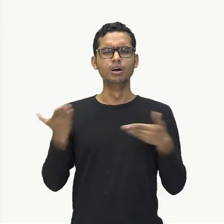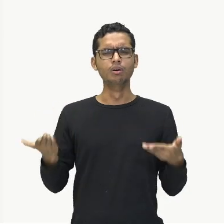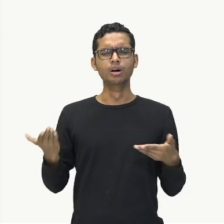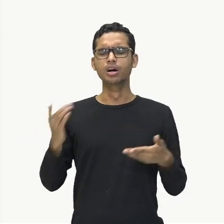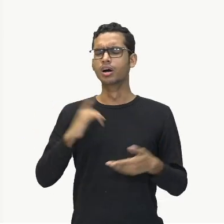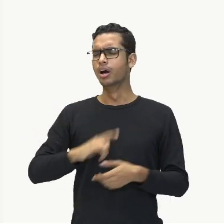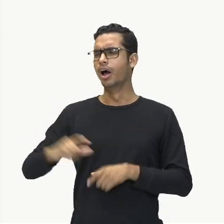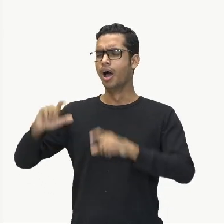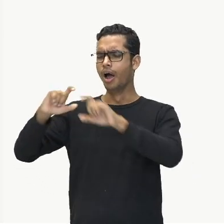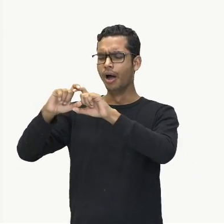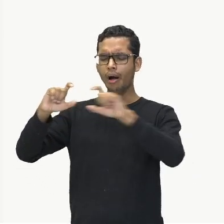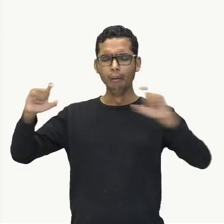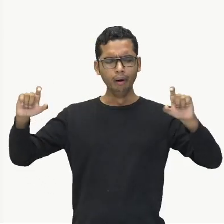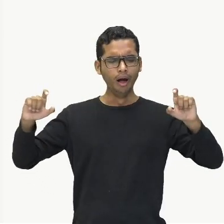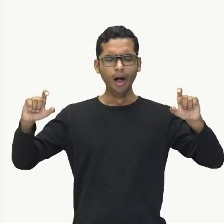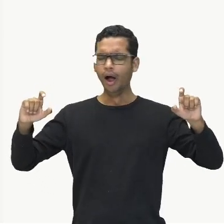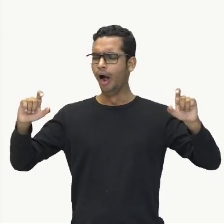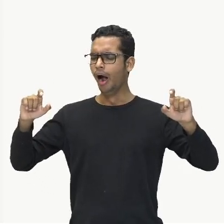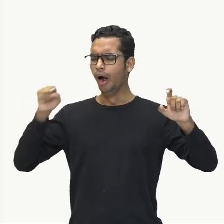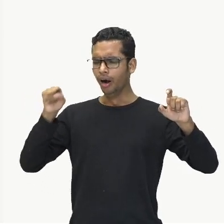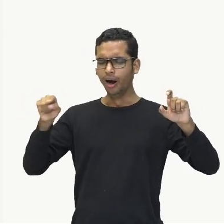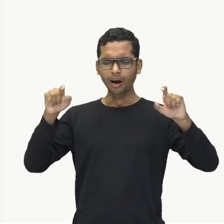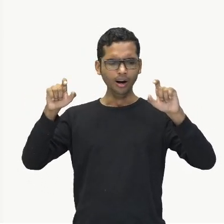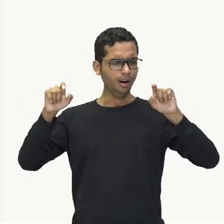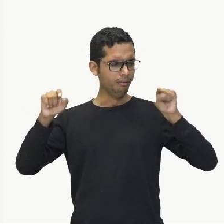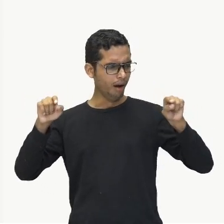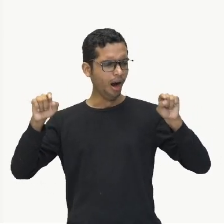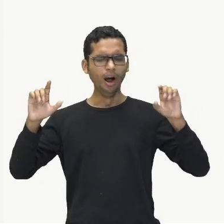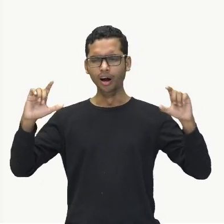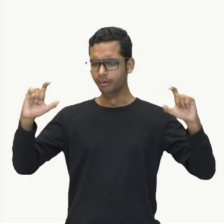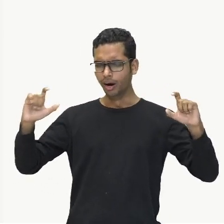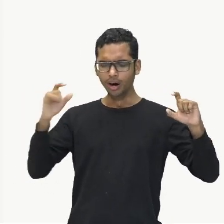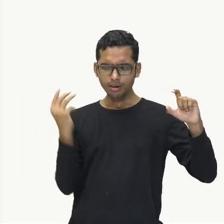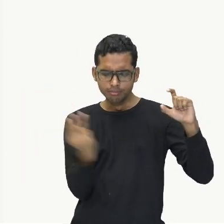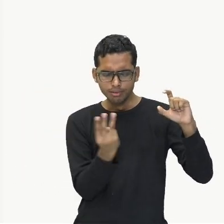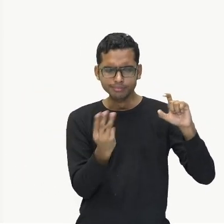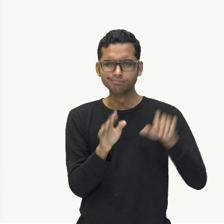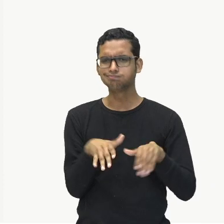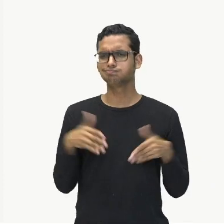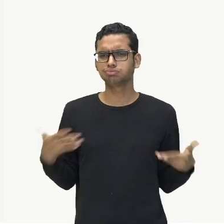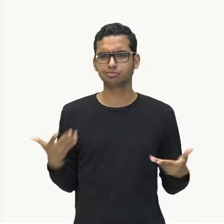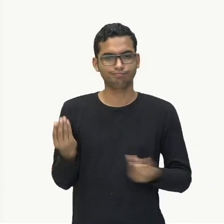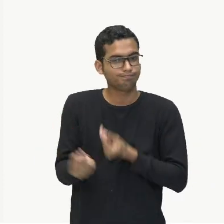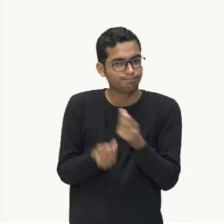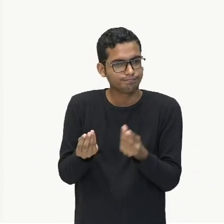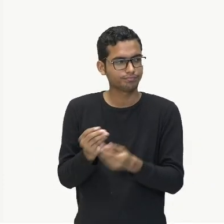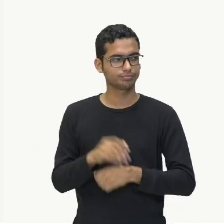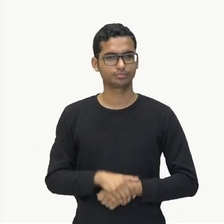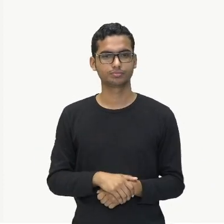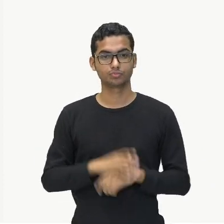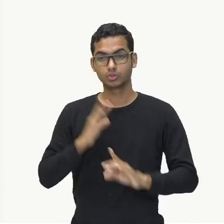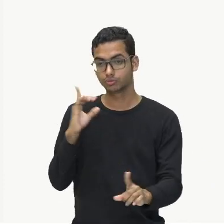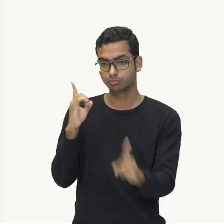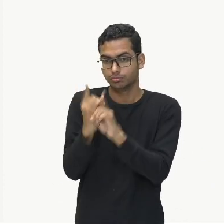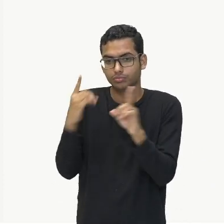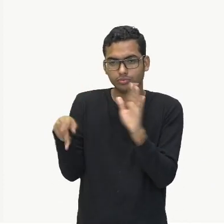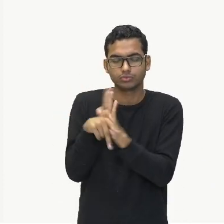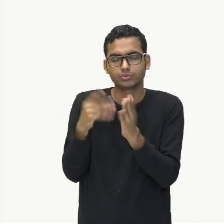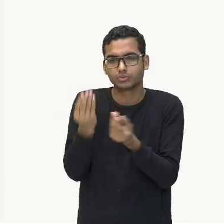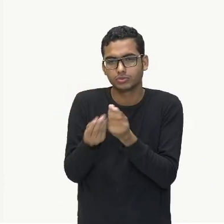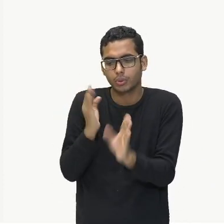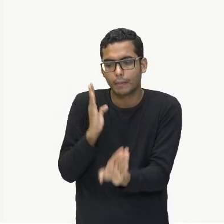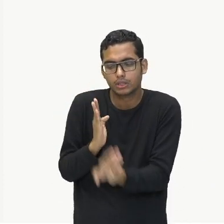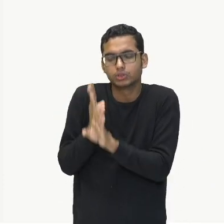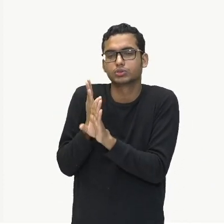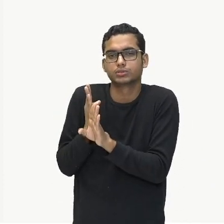do meio, né? Os 3 termos ali do meio. Lembra que eu falei para vocês que para encontrar o próximo termo, eu vou